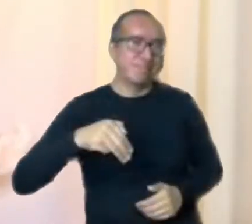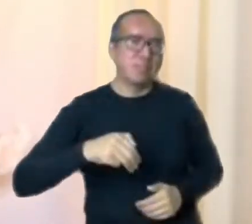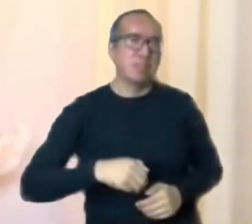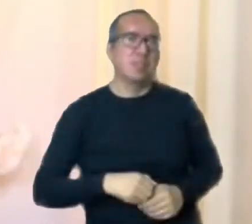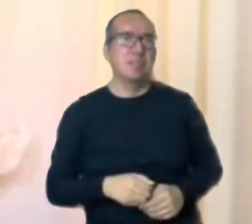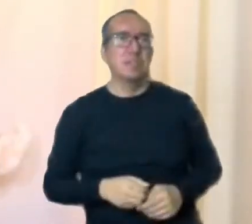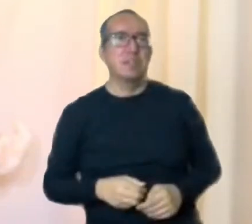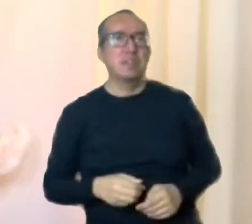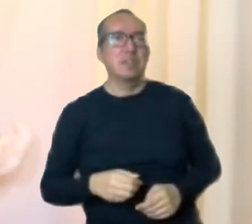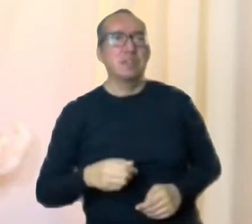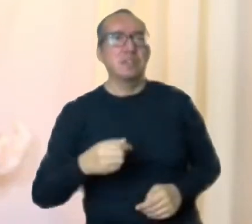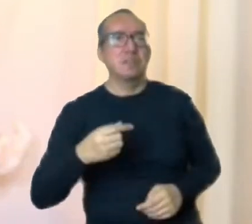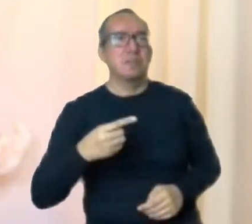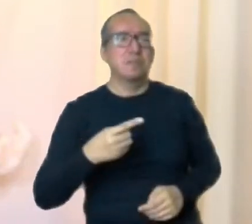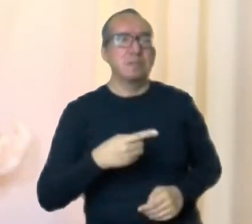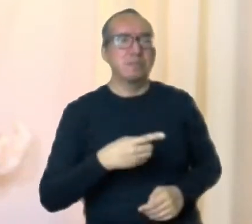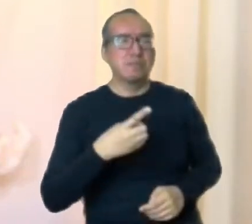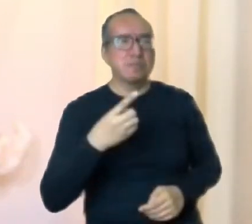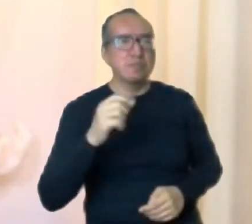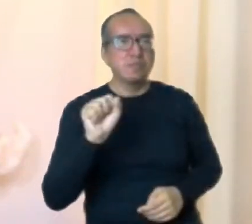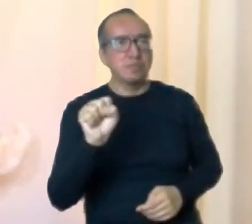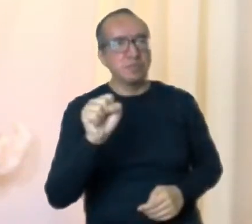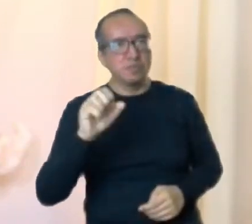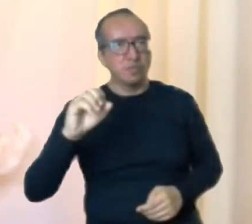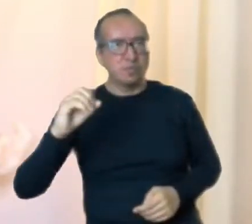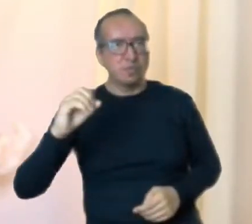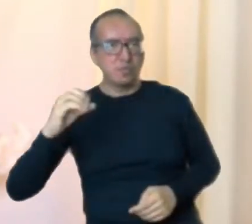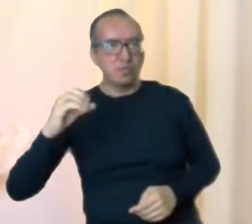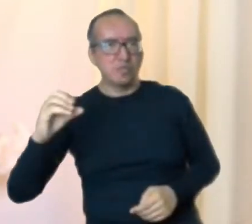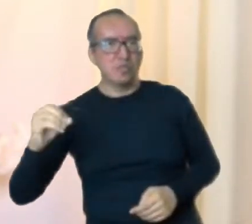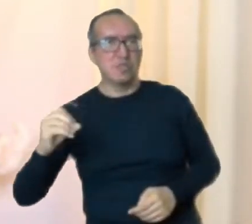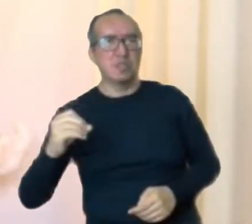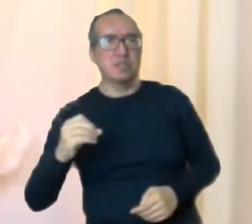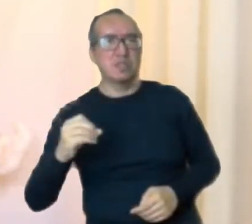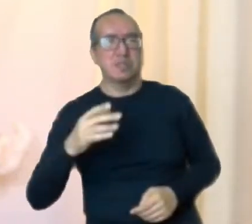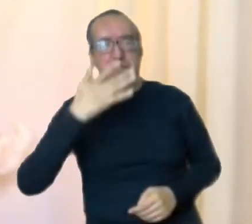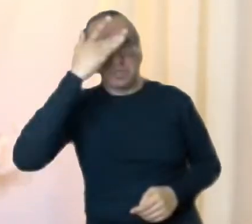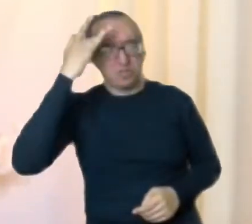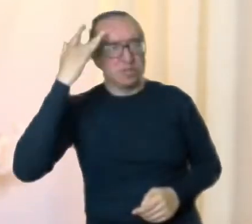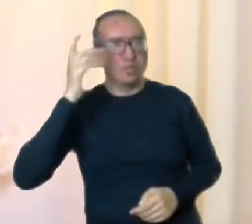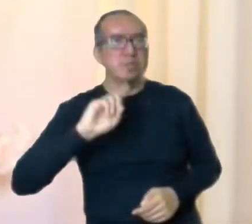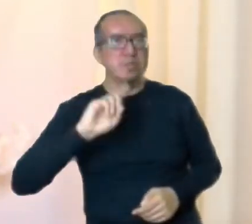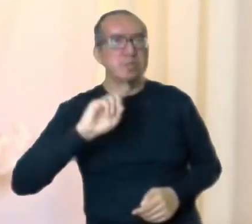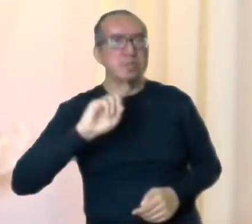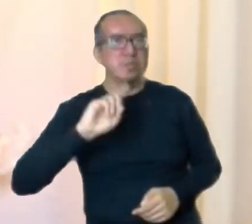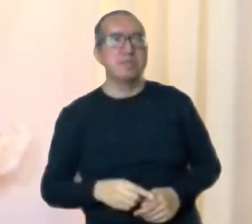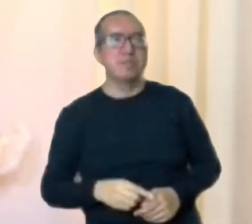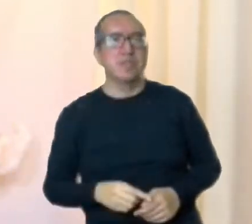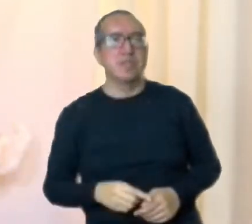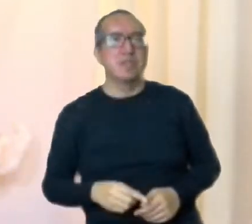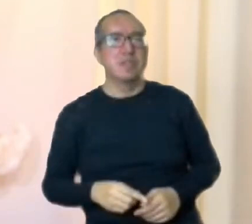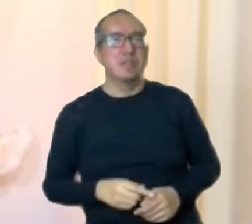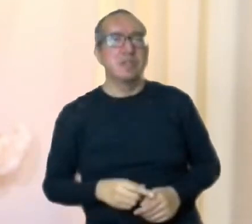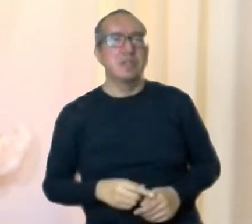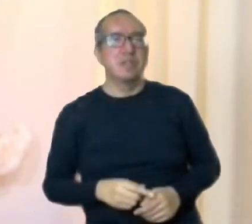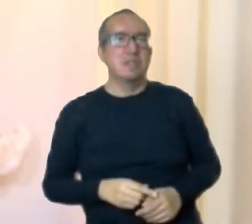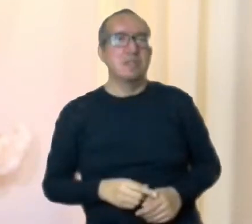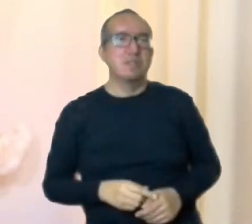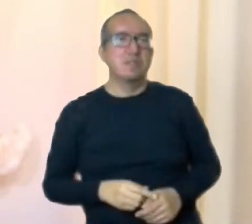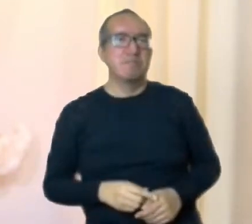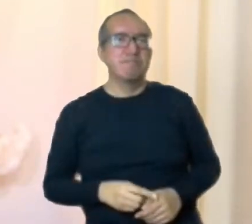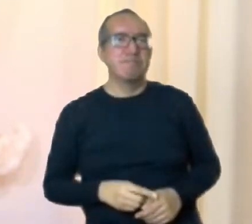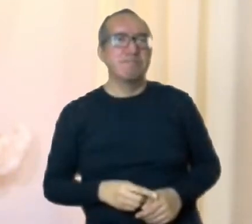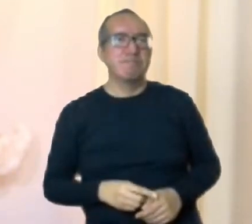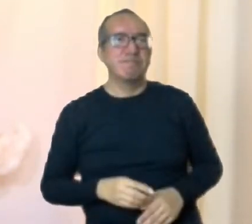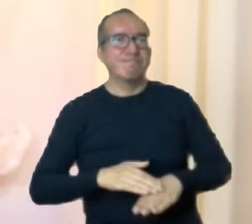28.800 pessoas por dia. Em contrapartida, mais de 1 bilhão de toneladas de alimento vai parar no lixo